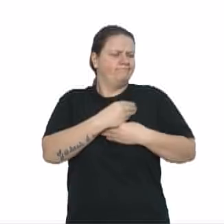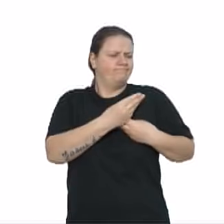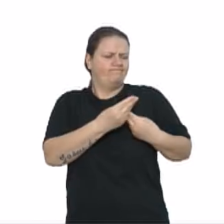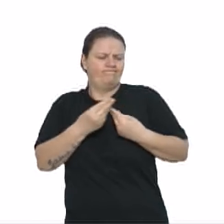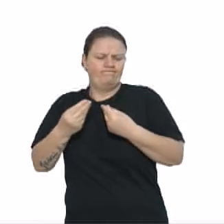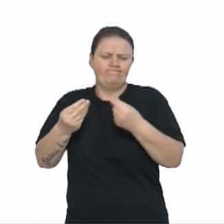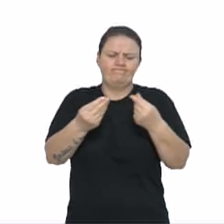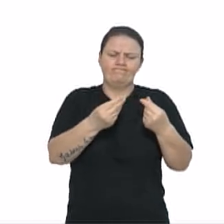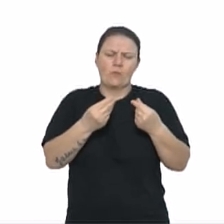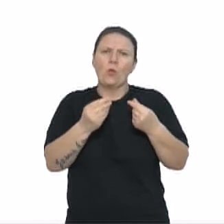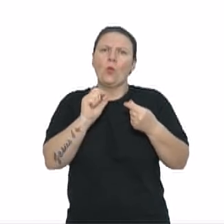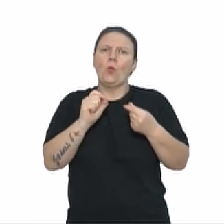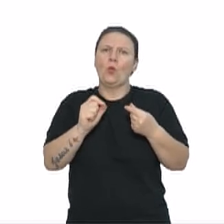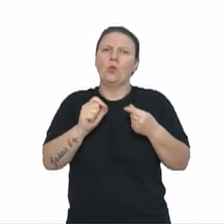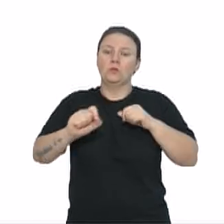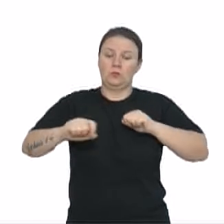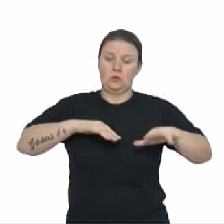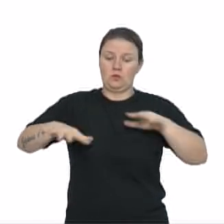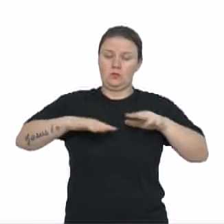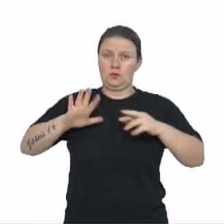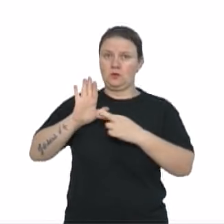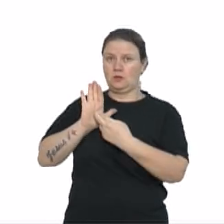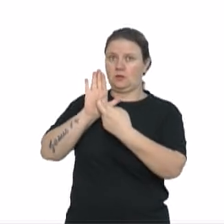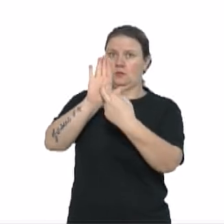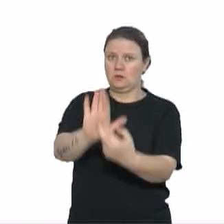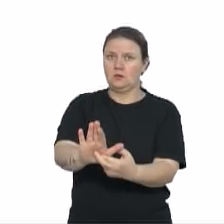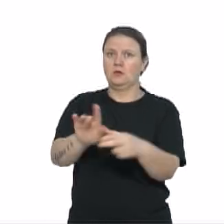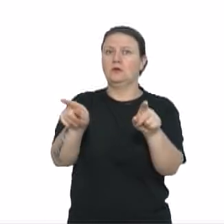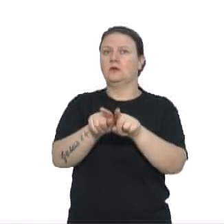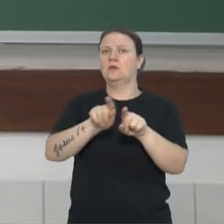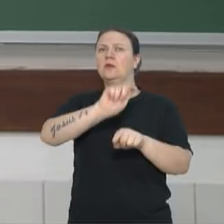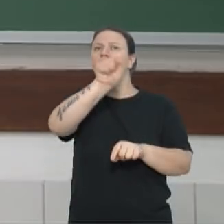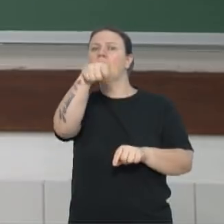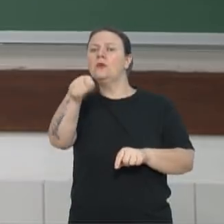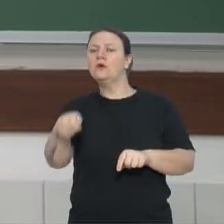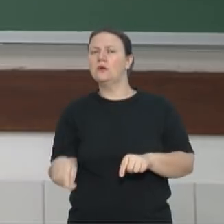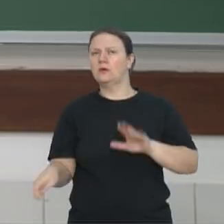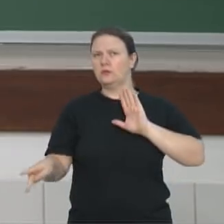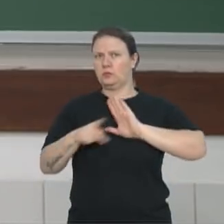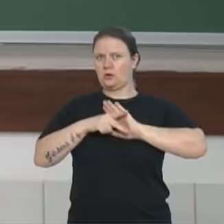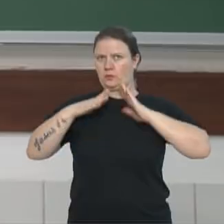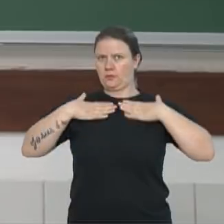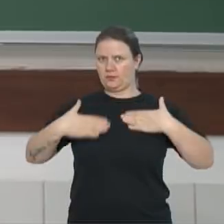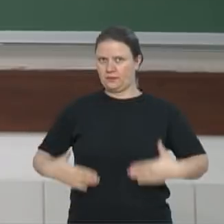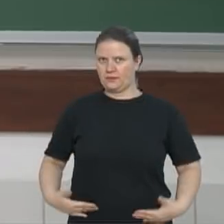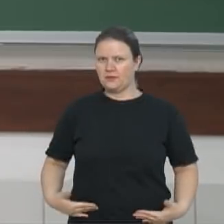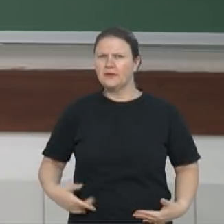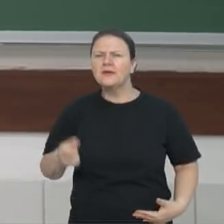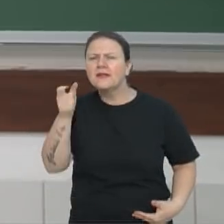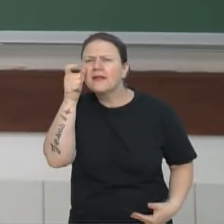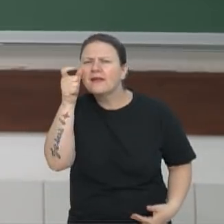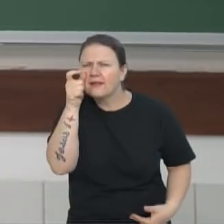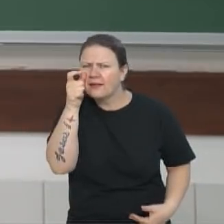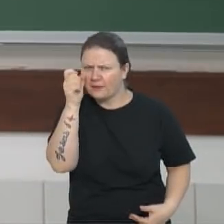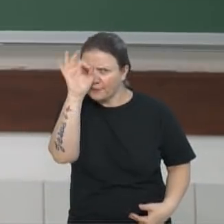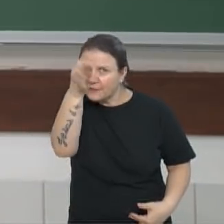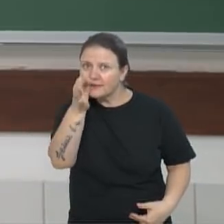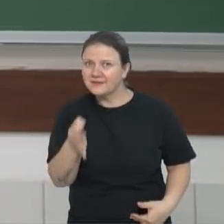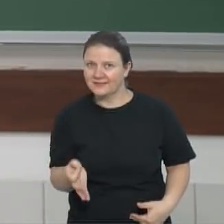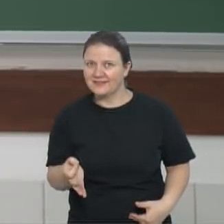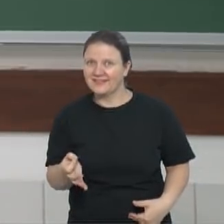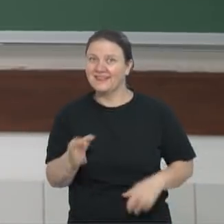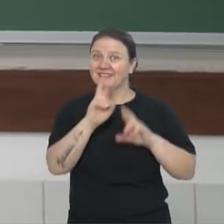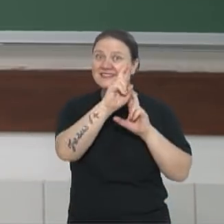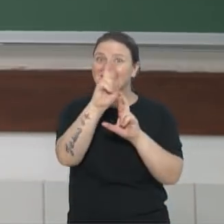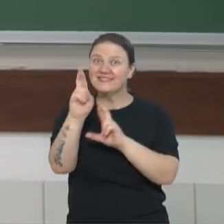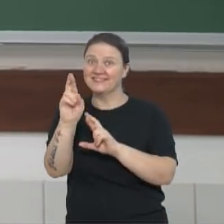de movimentos representativos ou simbólicos do corpo. E aí, vocês estão indo bem? Tá dando certo aí? Tomara